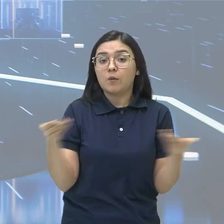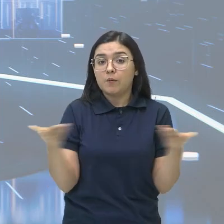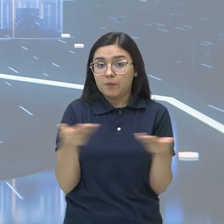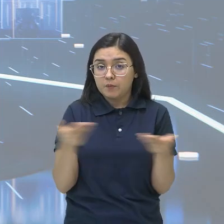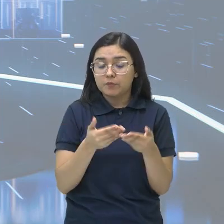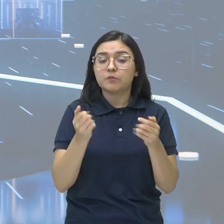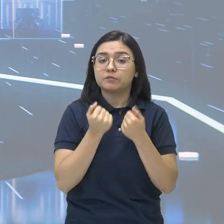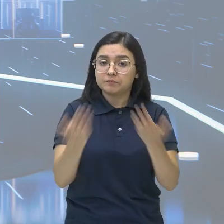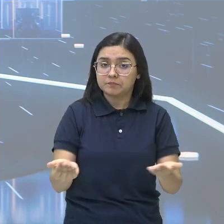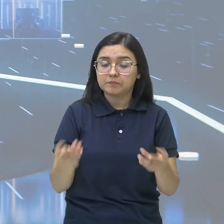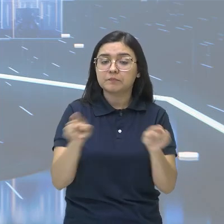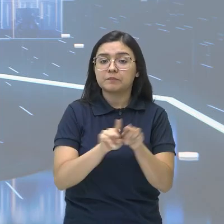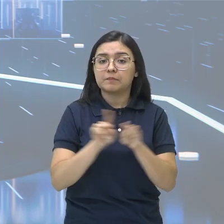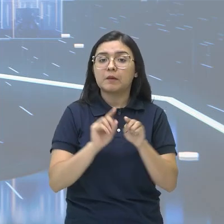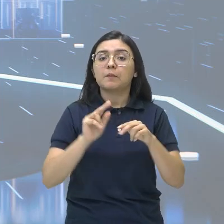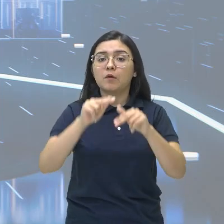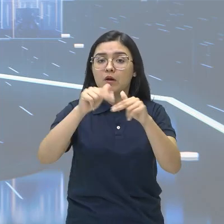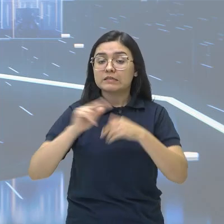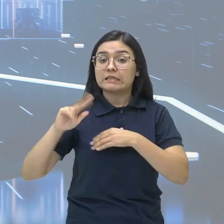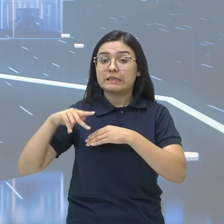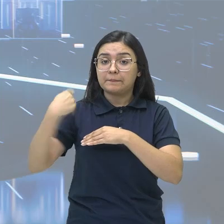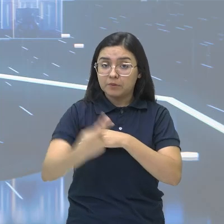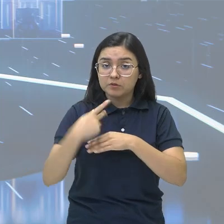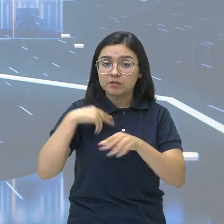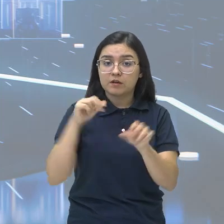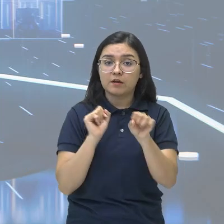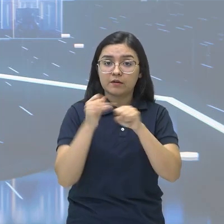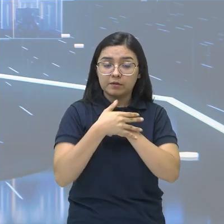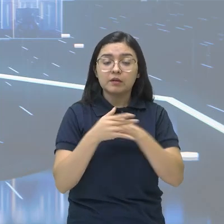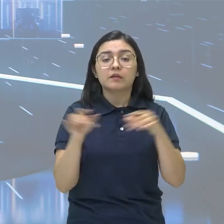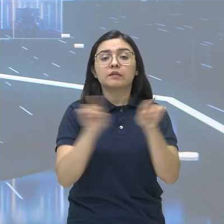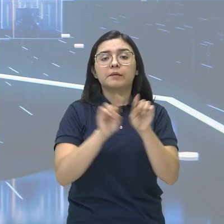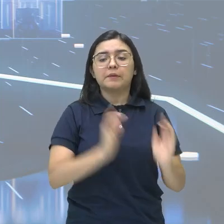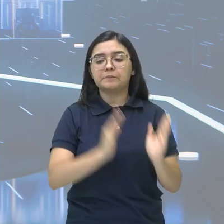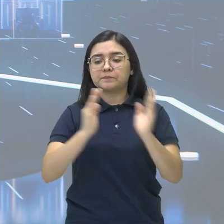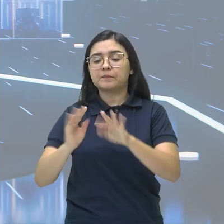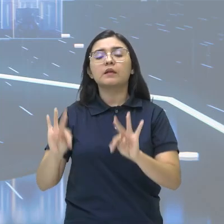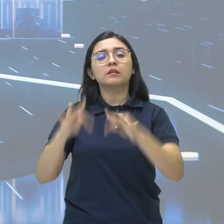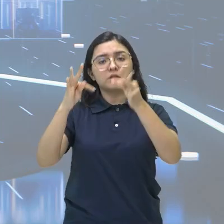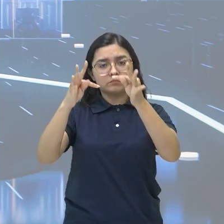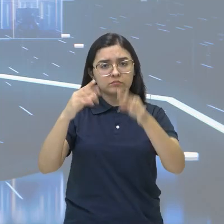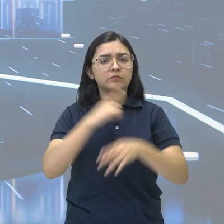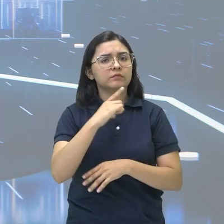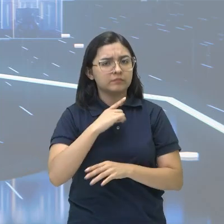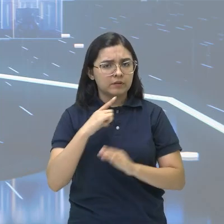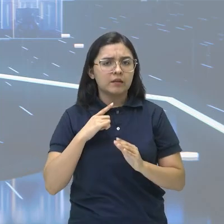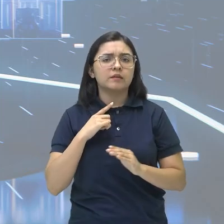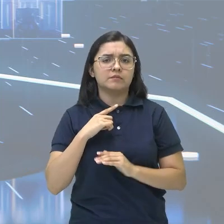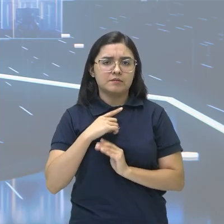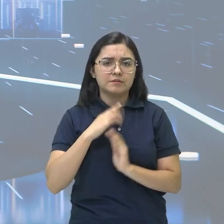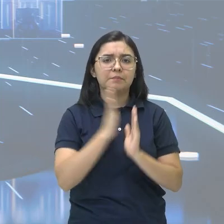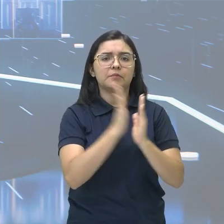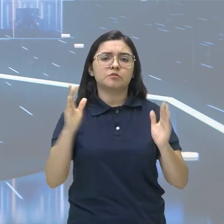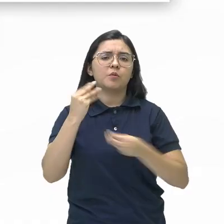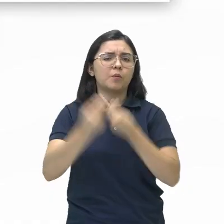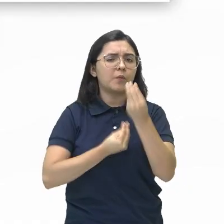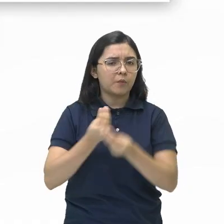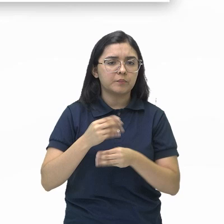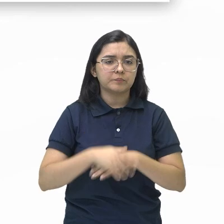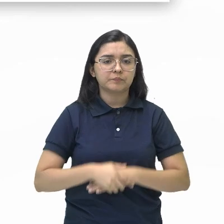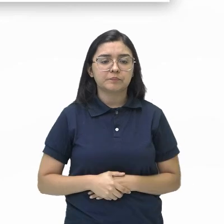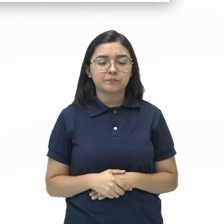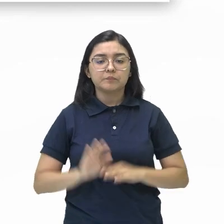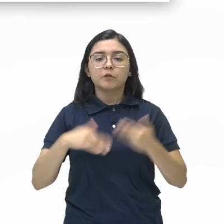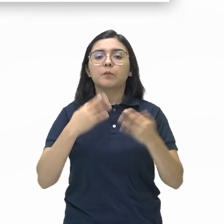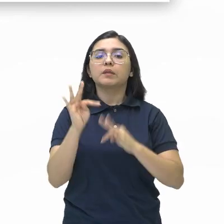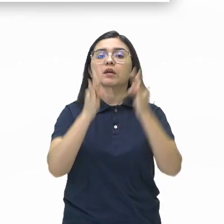que são oferecidos pós-pandemia, e a tecnologia, ela se tornou presente nesse processo todo aí. Como foi